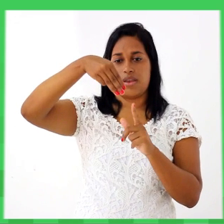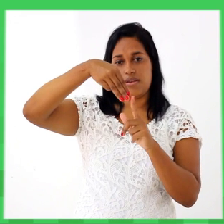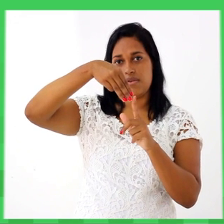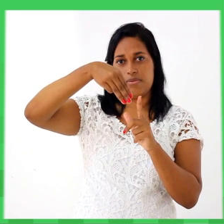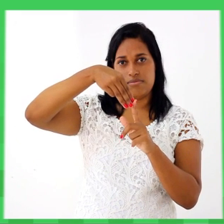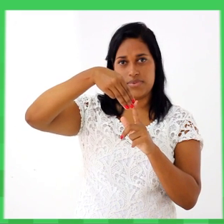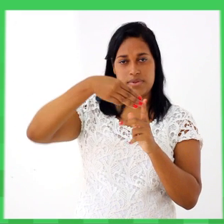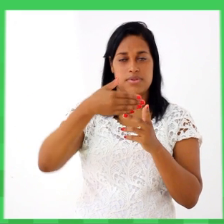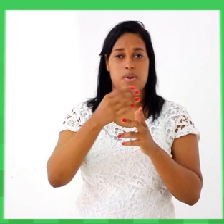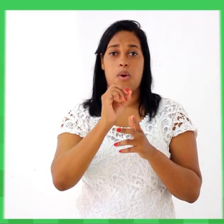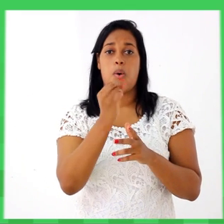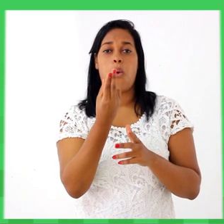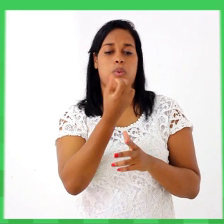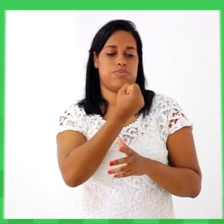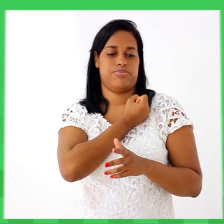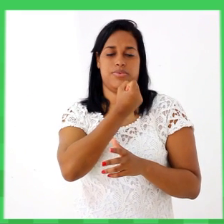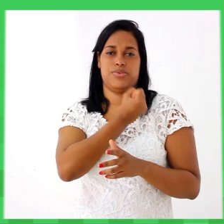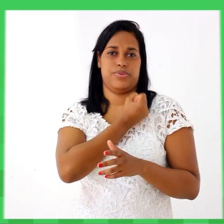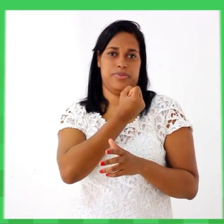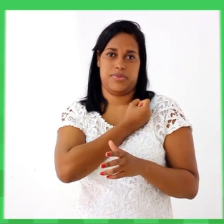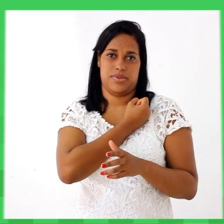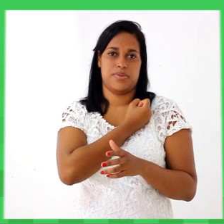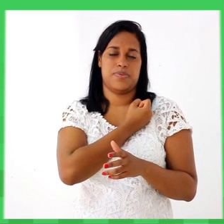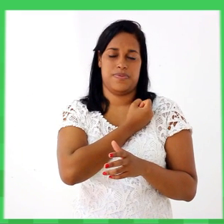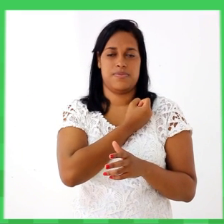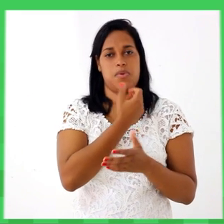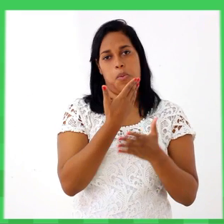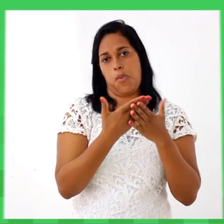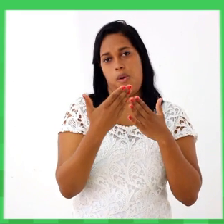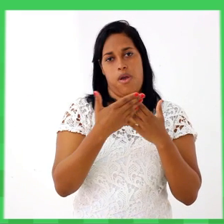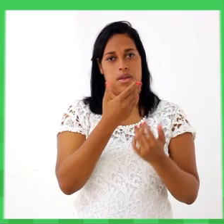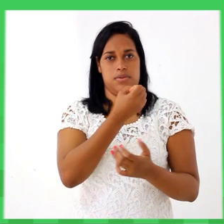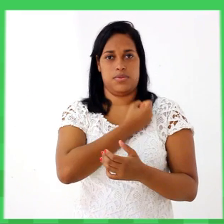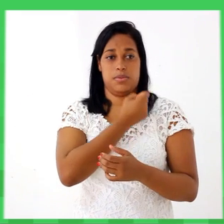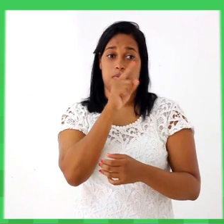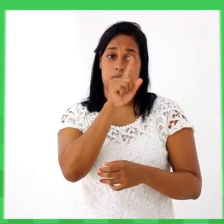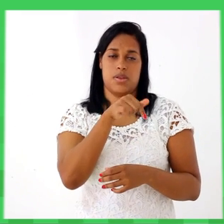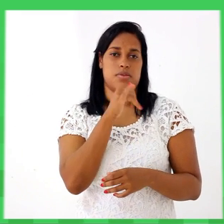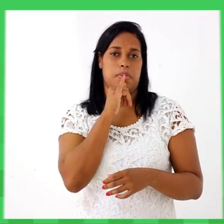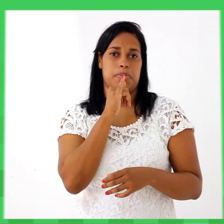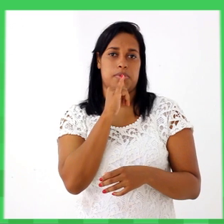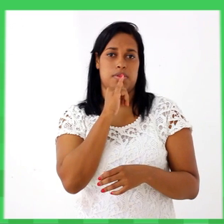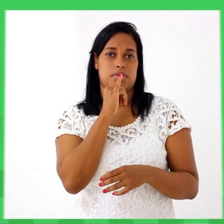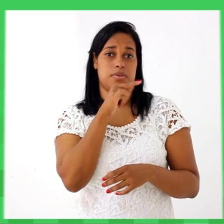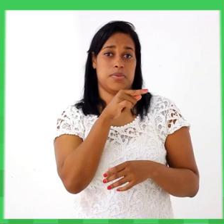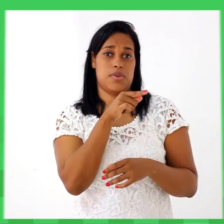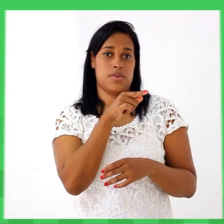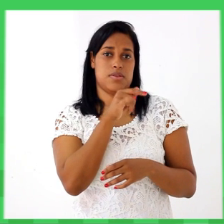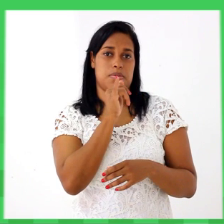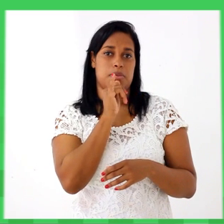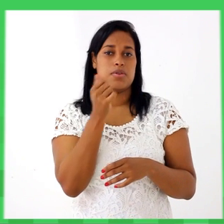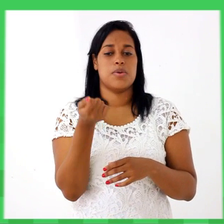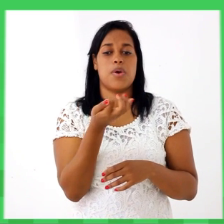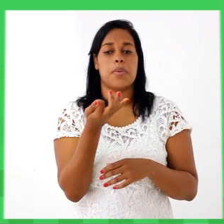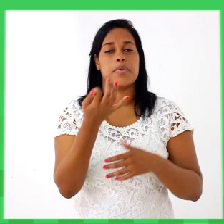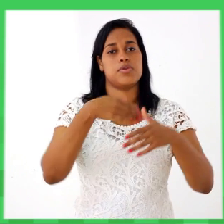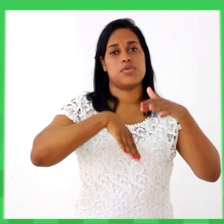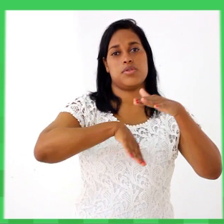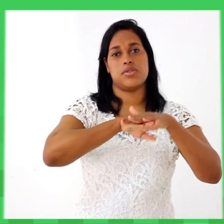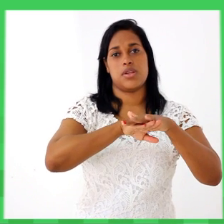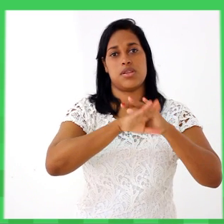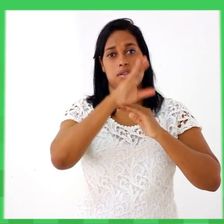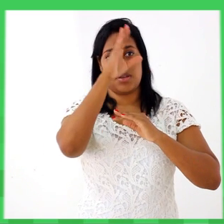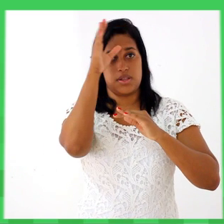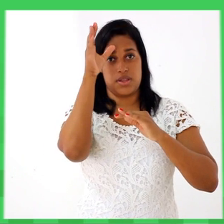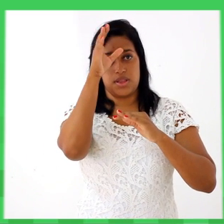significa muitos, ou um numeral, um número. Nesse caso aqui, estoque, produtos, clientes e